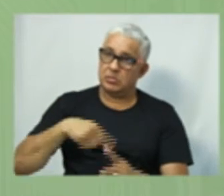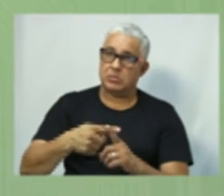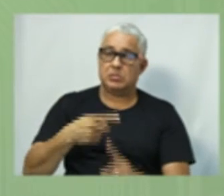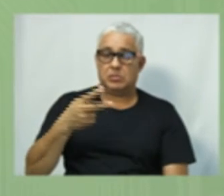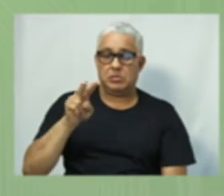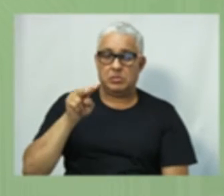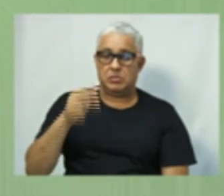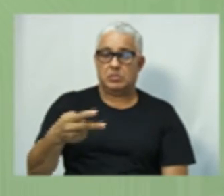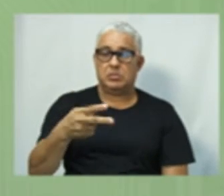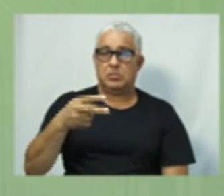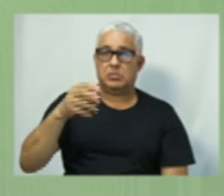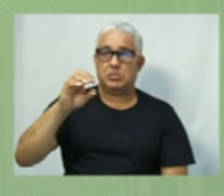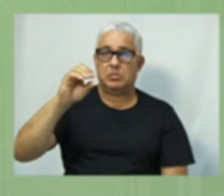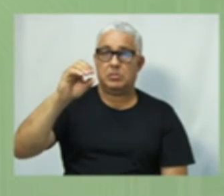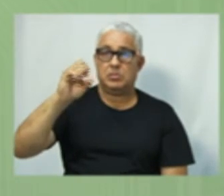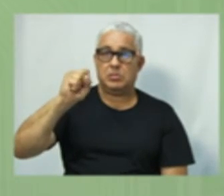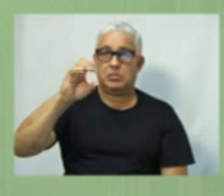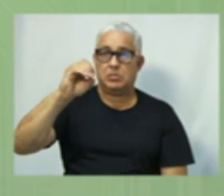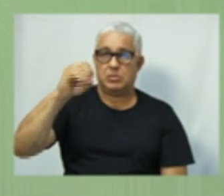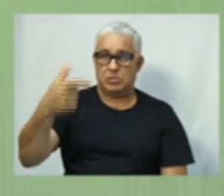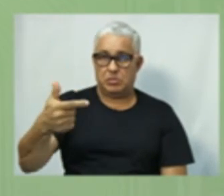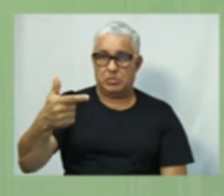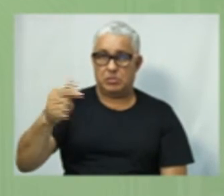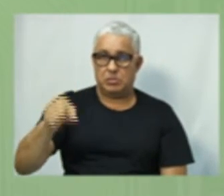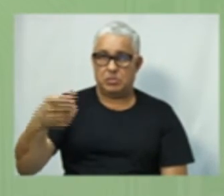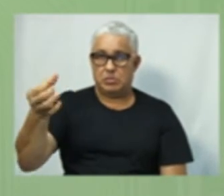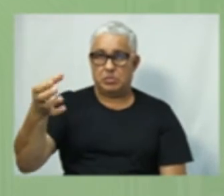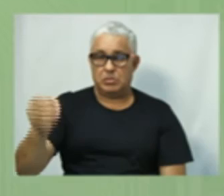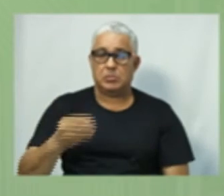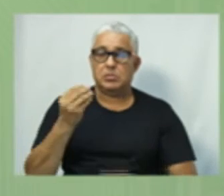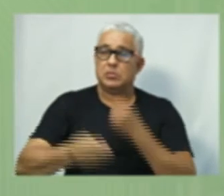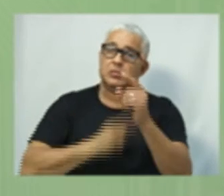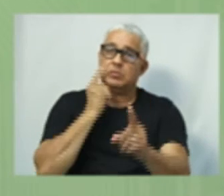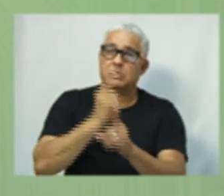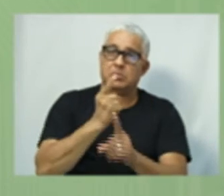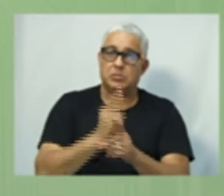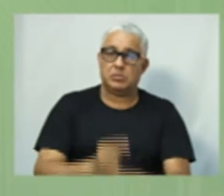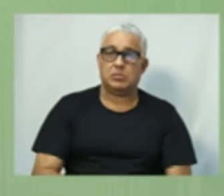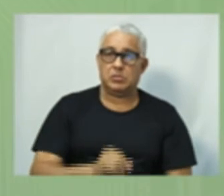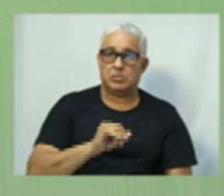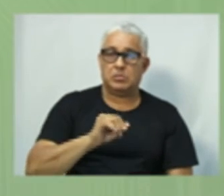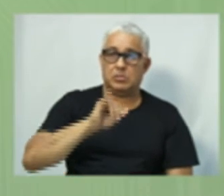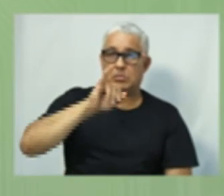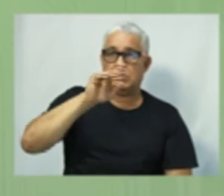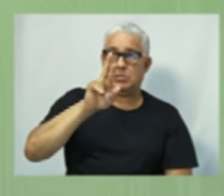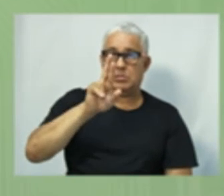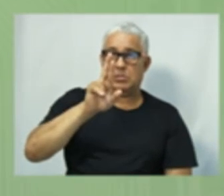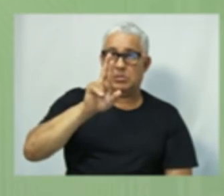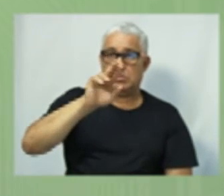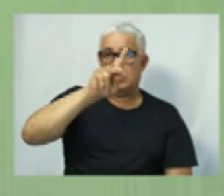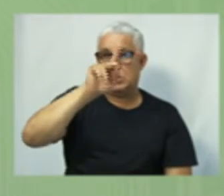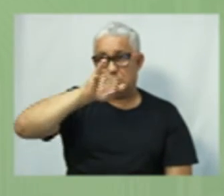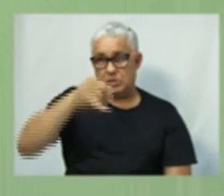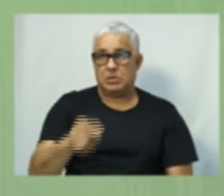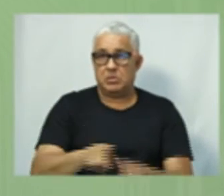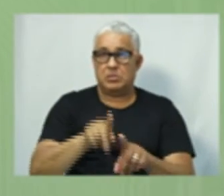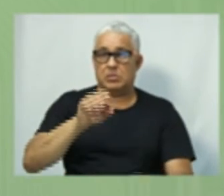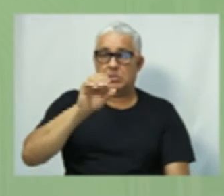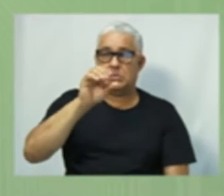2.082. Como que nós achamos o valor do imposto de renda do CSL? Vou lembrar mais uma vez, hein? Última